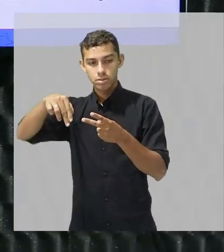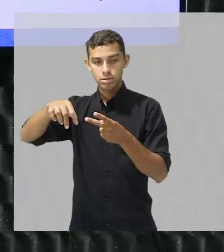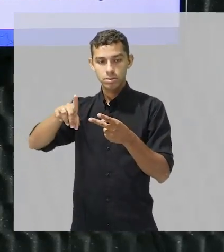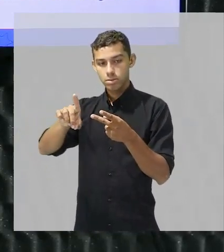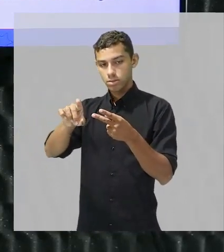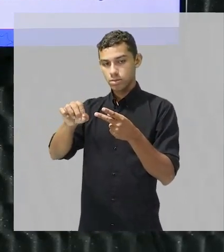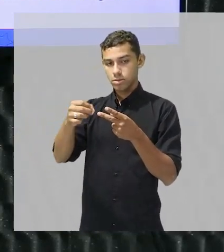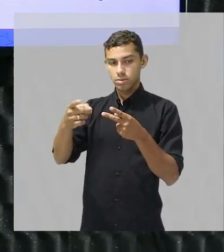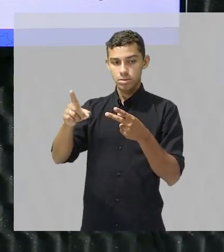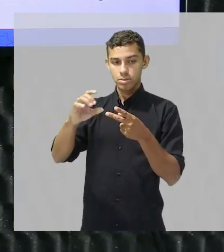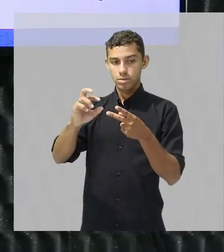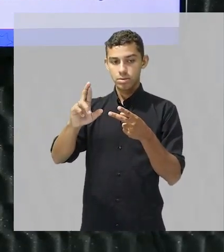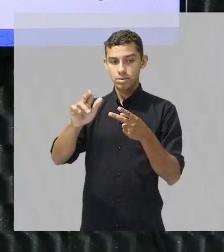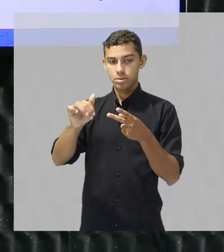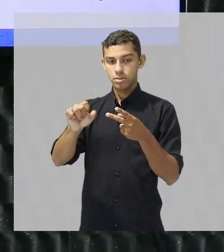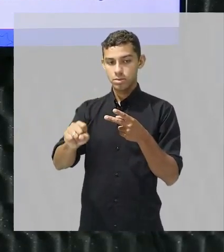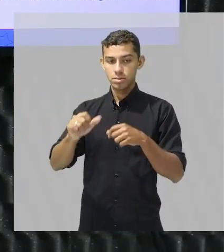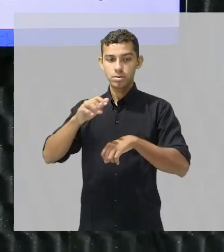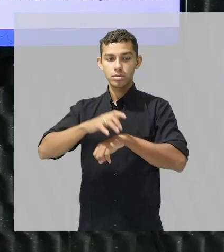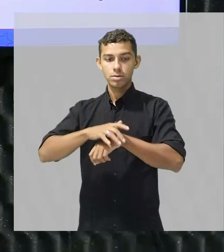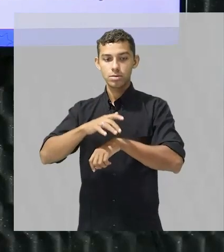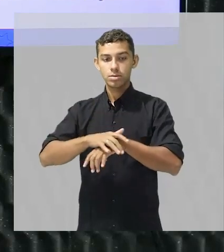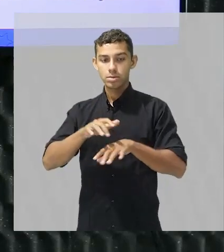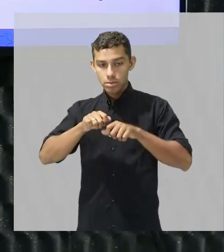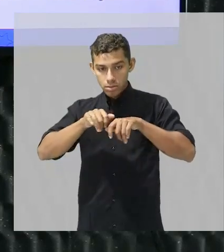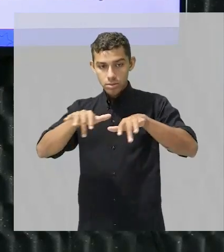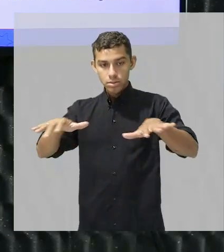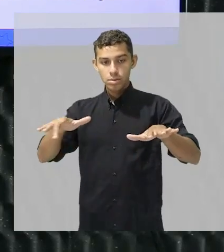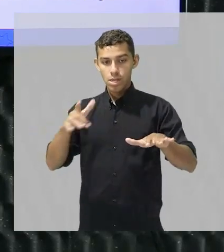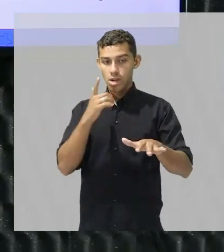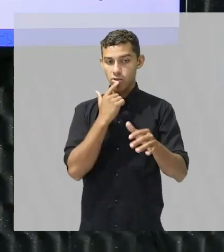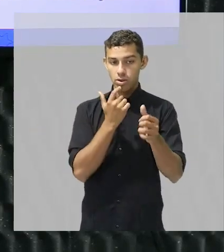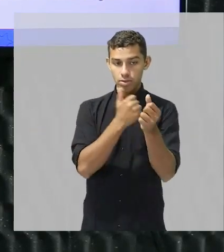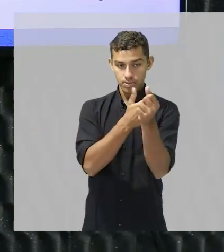libera substâncias, que são os hormônios, na corrente